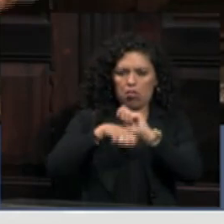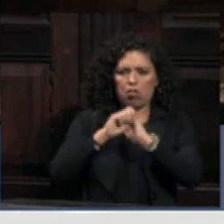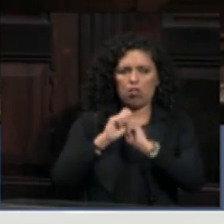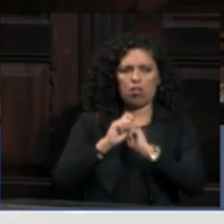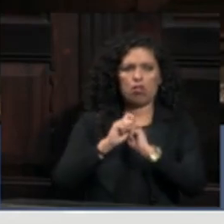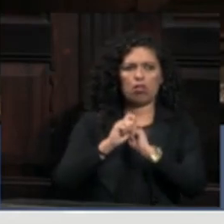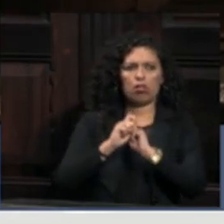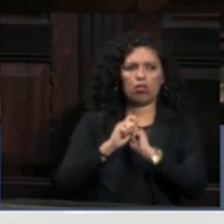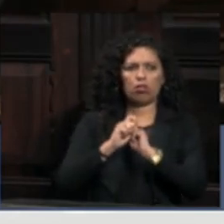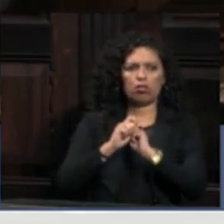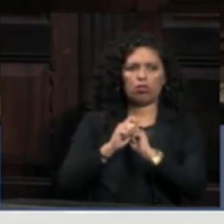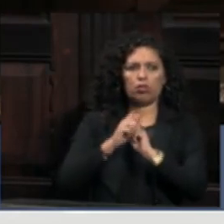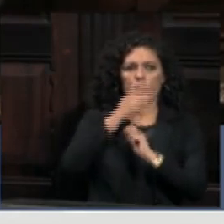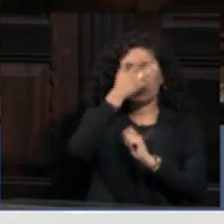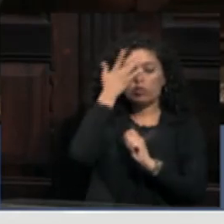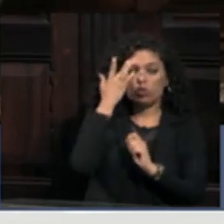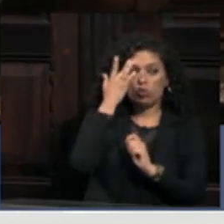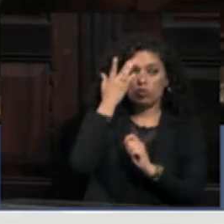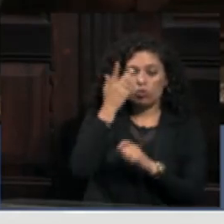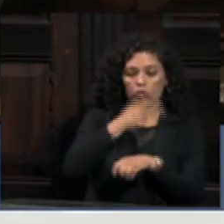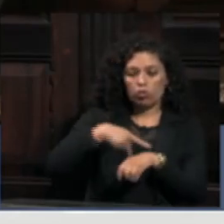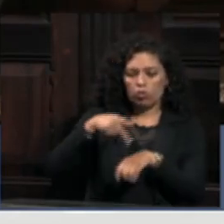compromisso com os maiores interesses do nosso país?